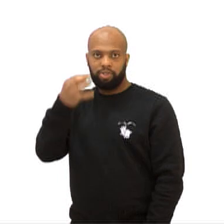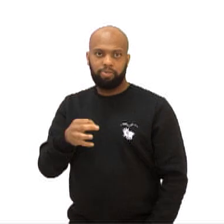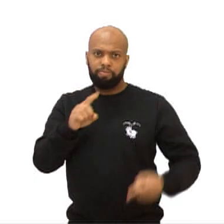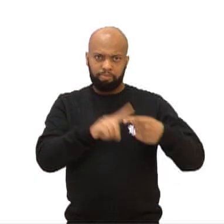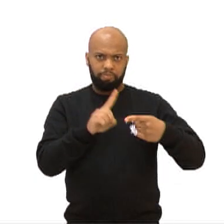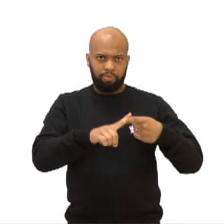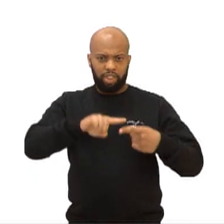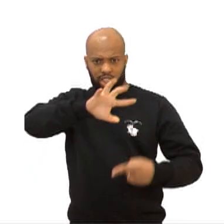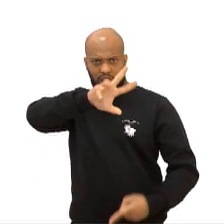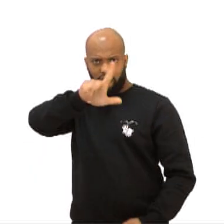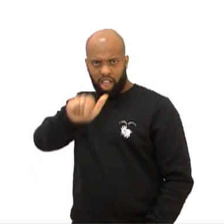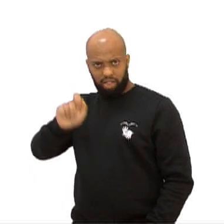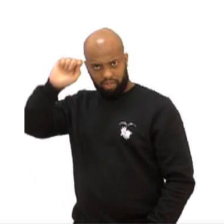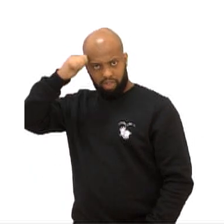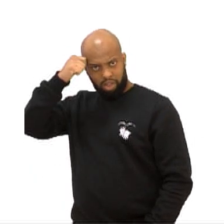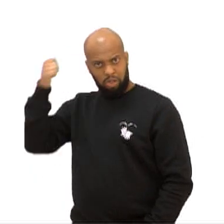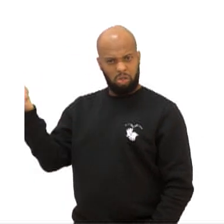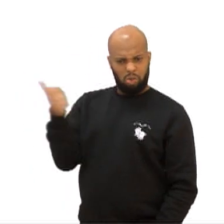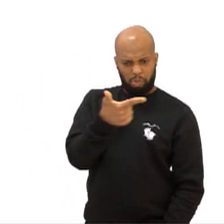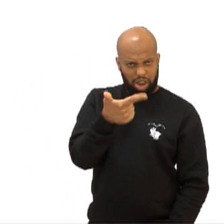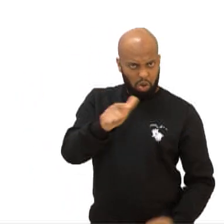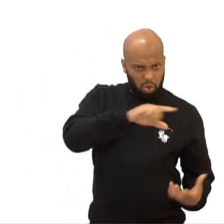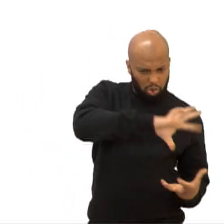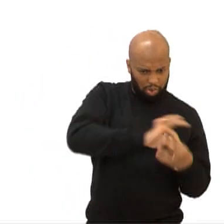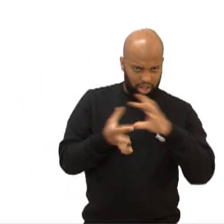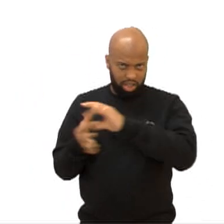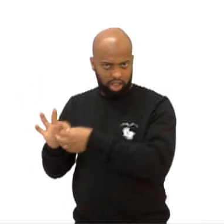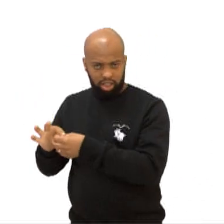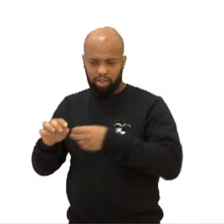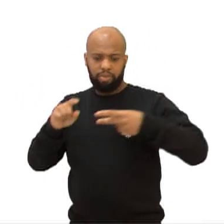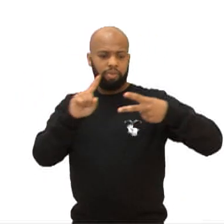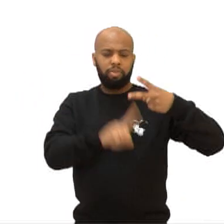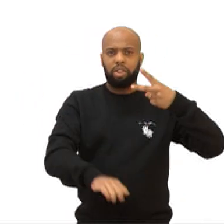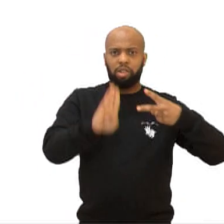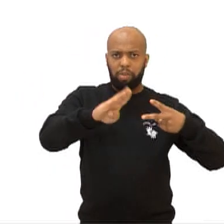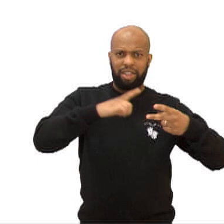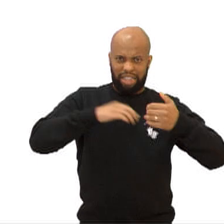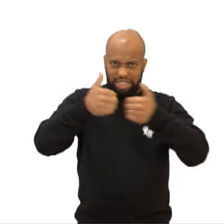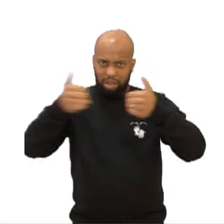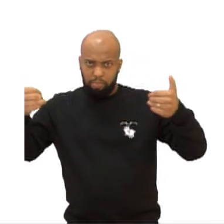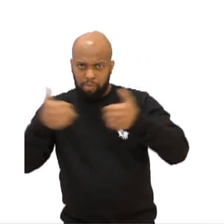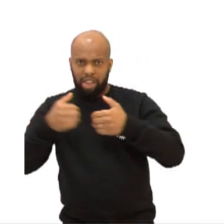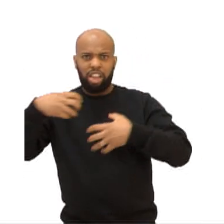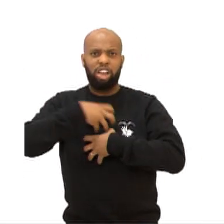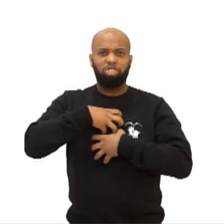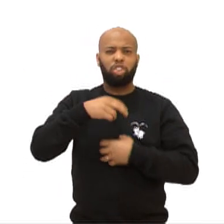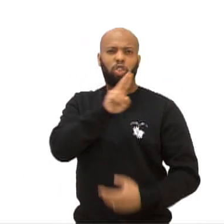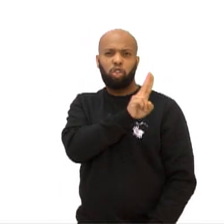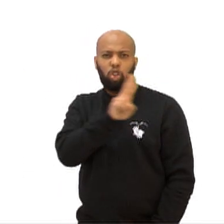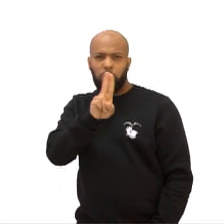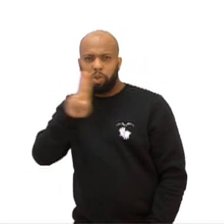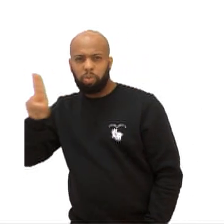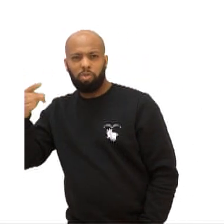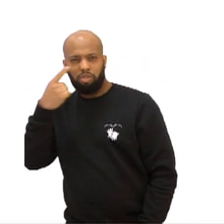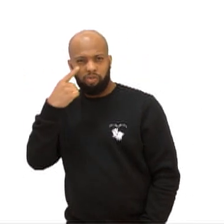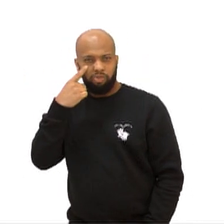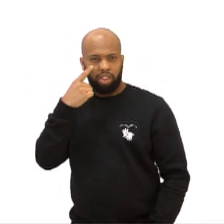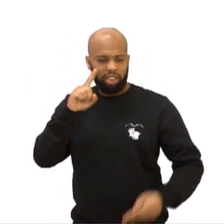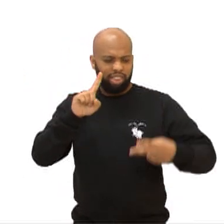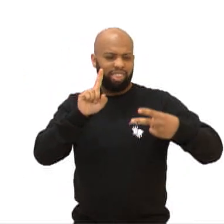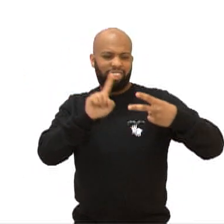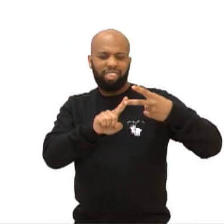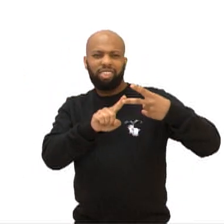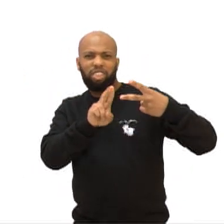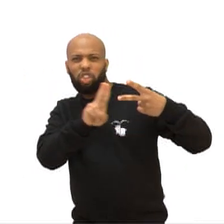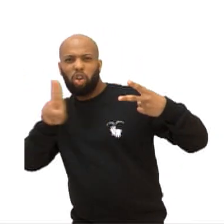maior continente do planeta? B. O continente africano é subdividido em África Mediterrânea e África Subsaariana? Ou